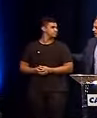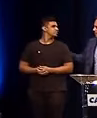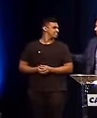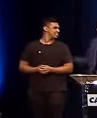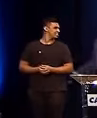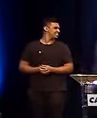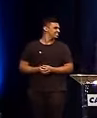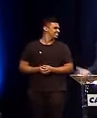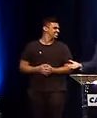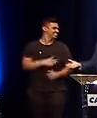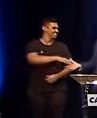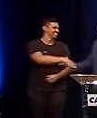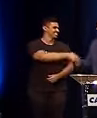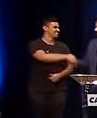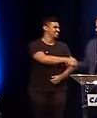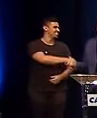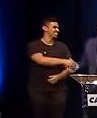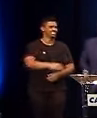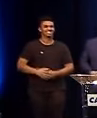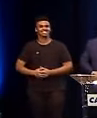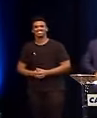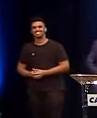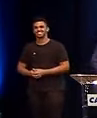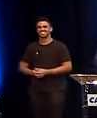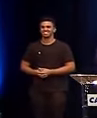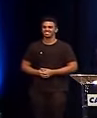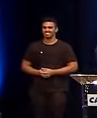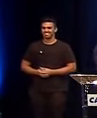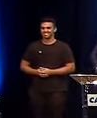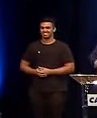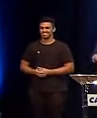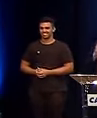Tudo bem? Como é que tá?